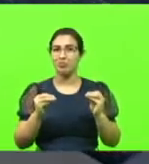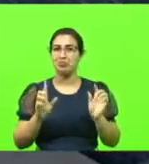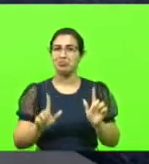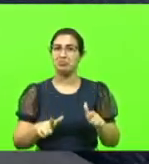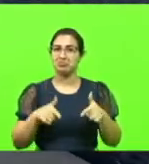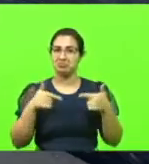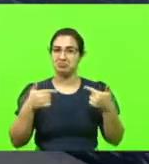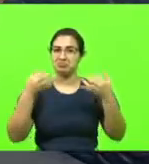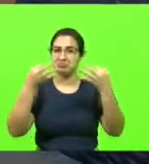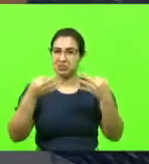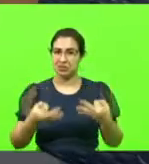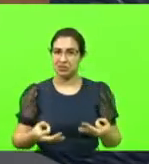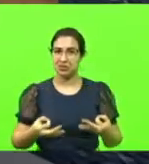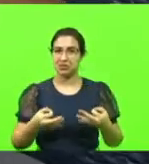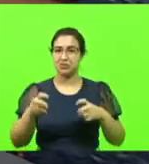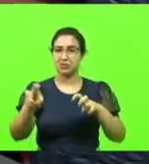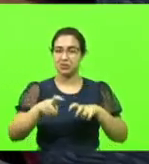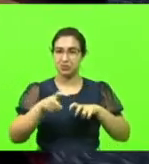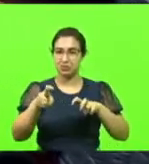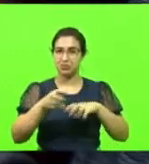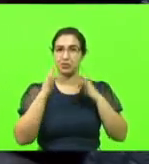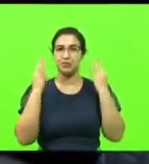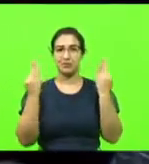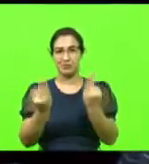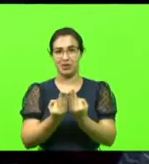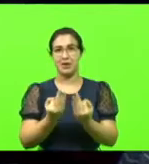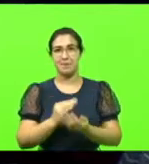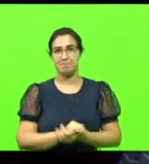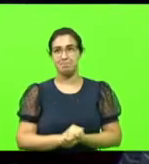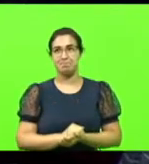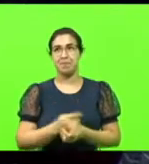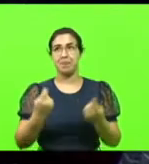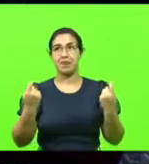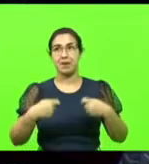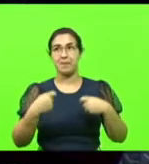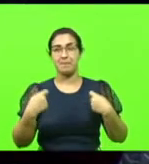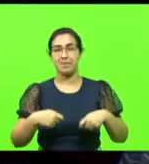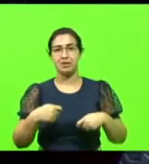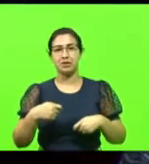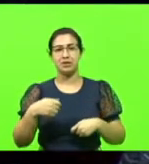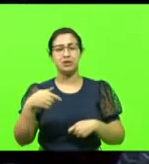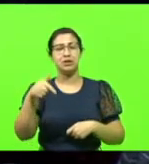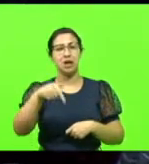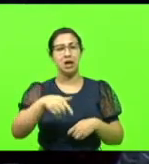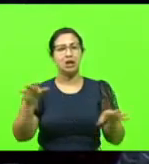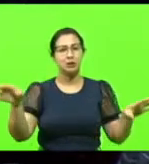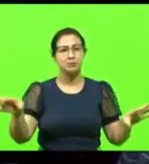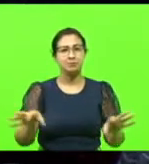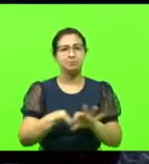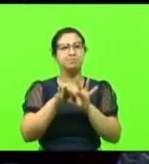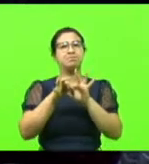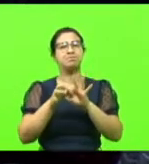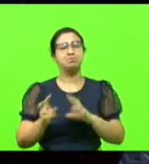Catarina. Nós temos que buscar aqui em Santa Catarina agregar valor ao nosso produto.